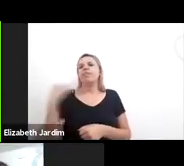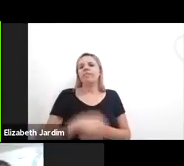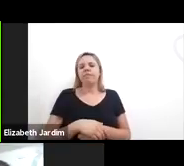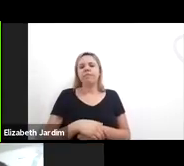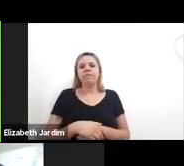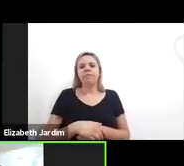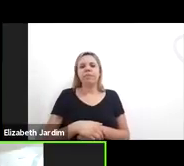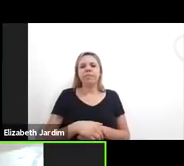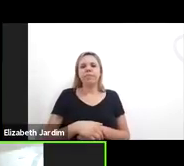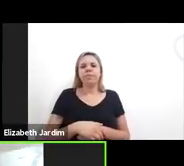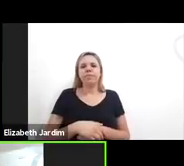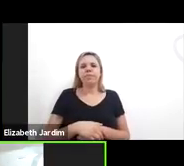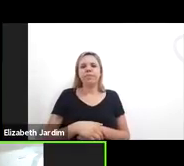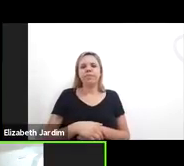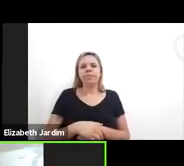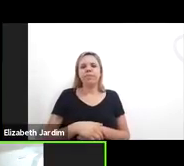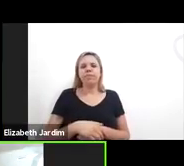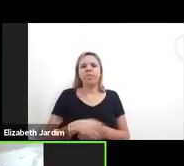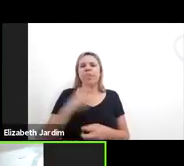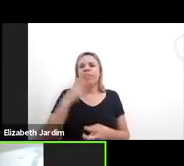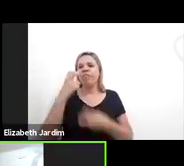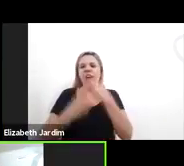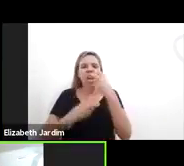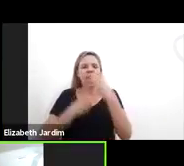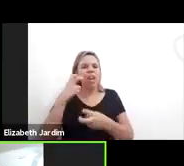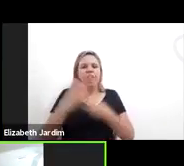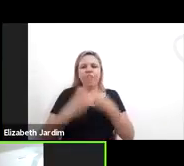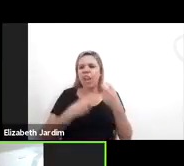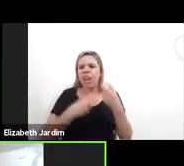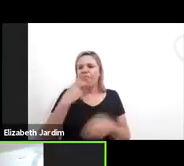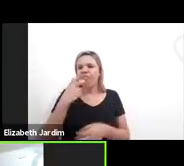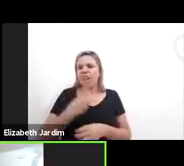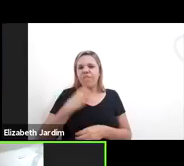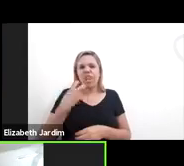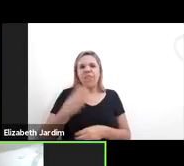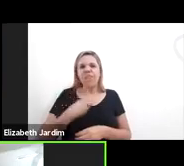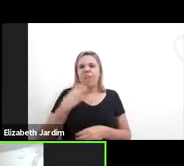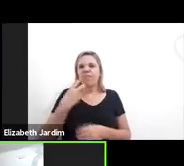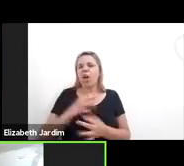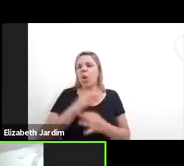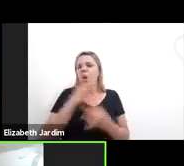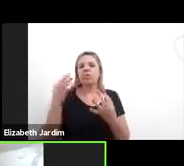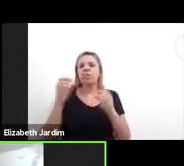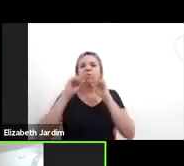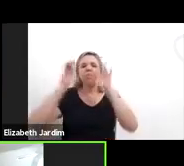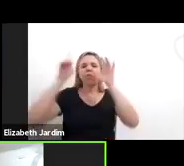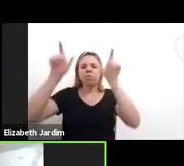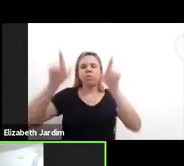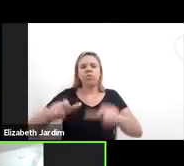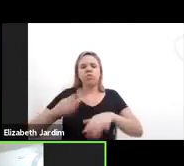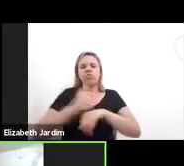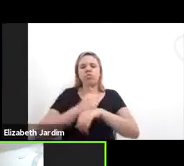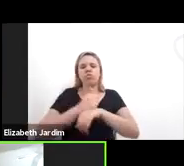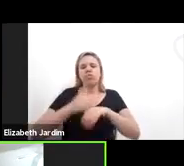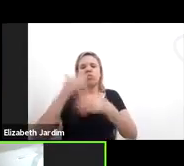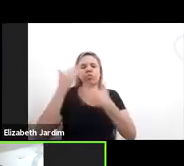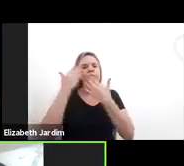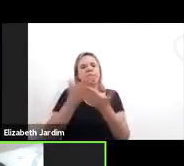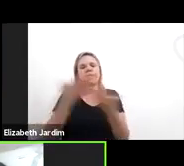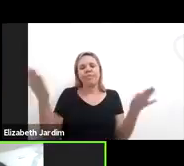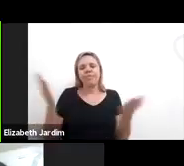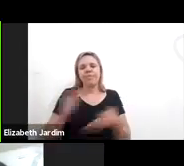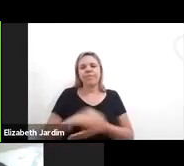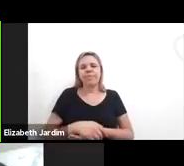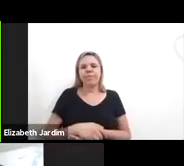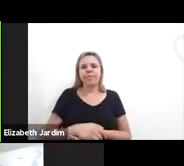tá, e nem me fale, o tanto que fala o menino, sabe? Nossa, vocês são muito abençoadas, muito obrigada a vocês.